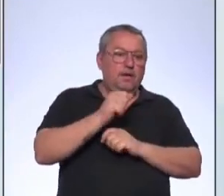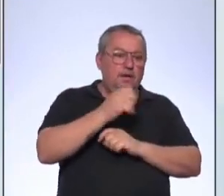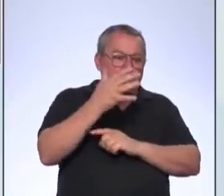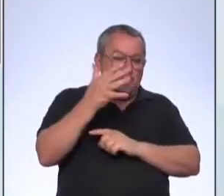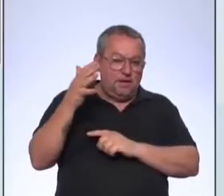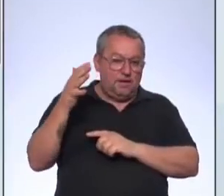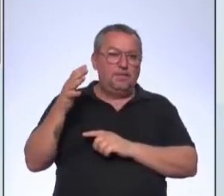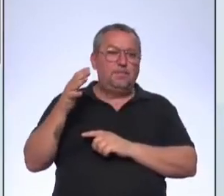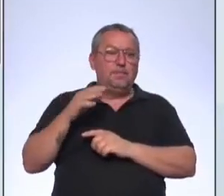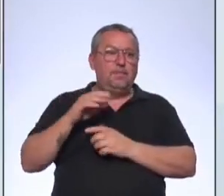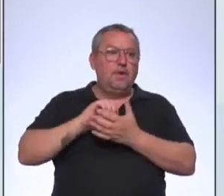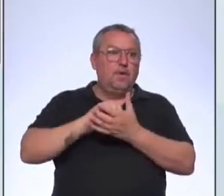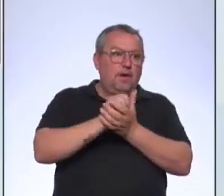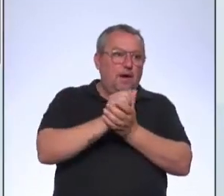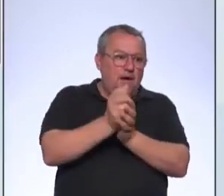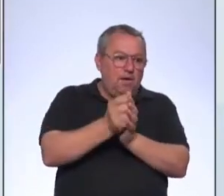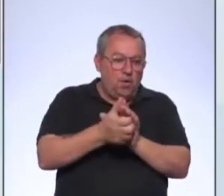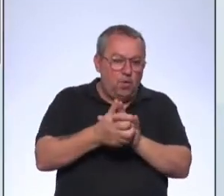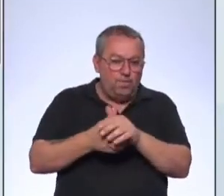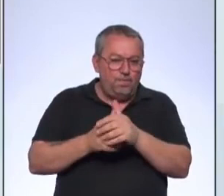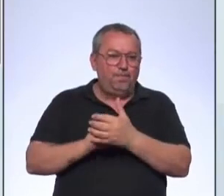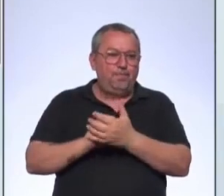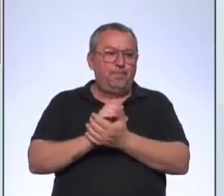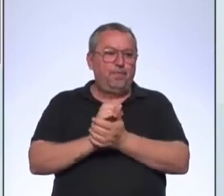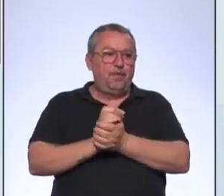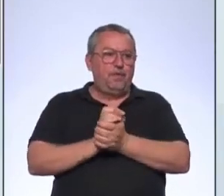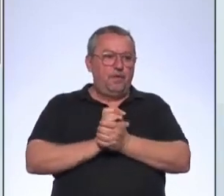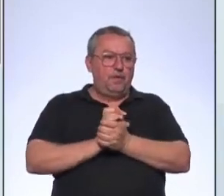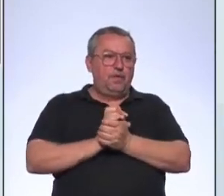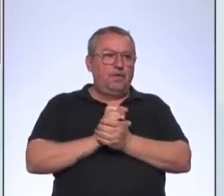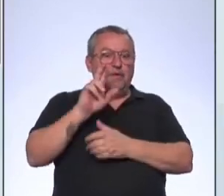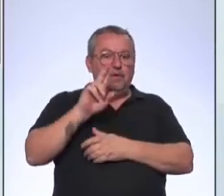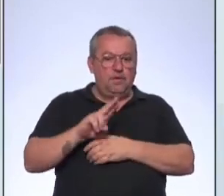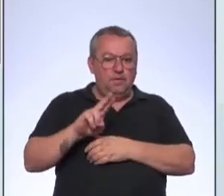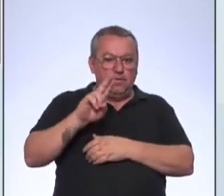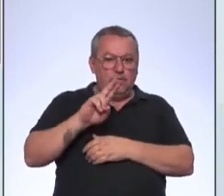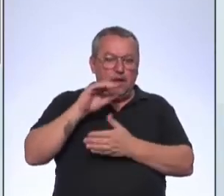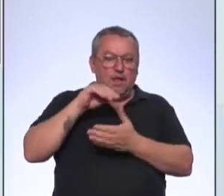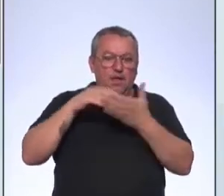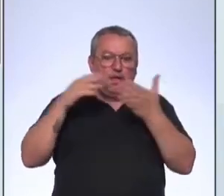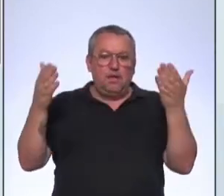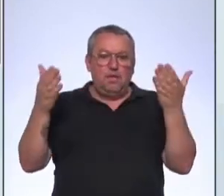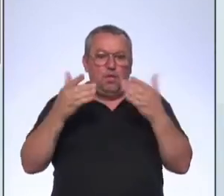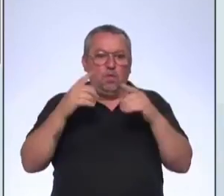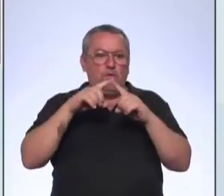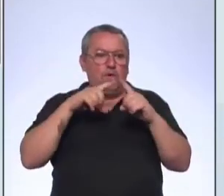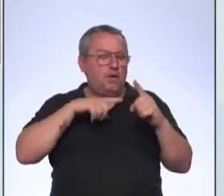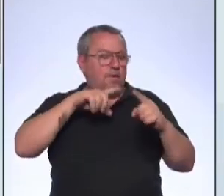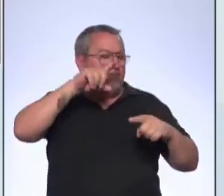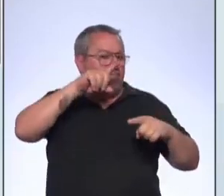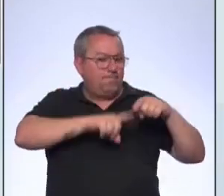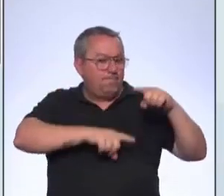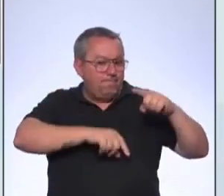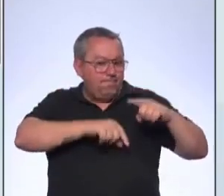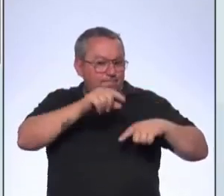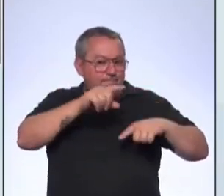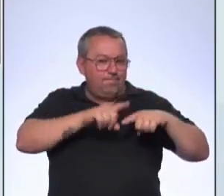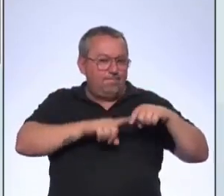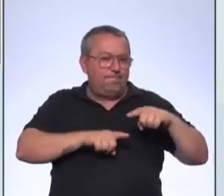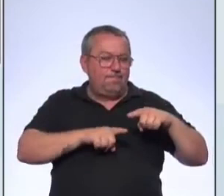madeira ou com barro, né, que é a argila. Então, existem materiais